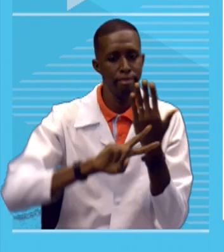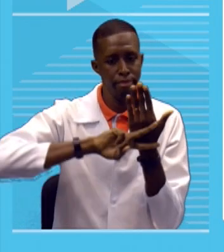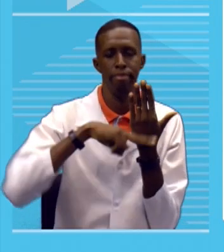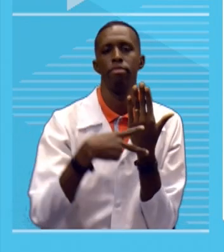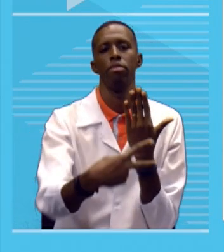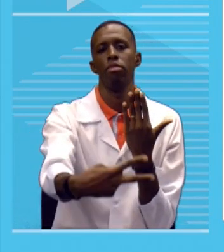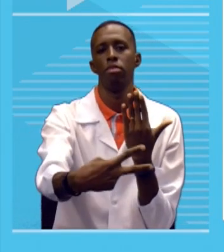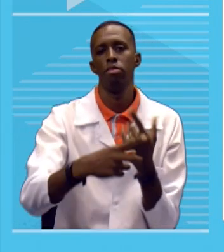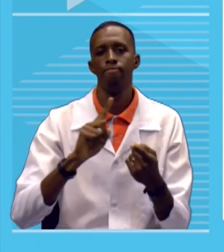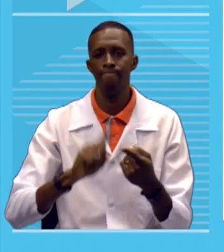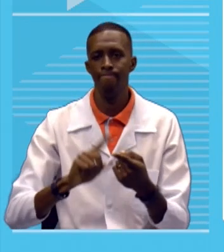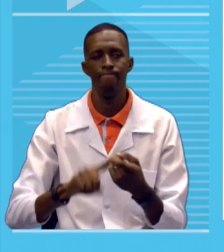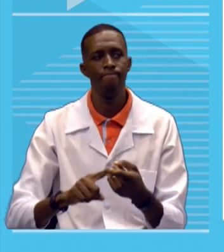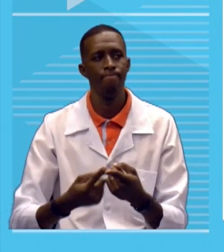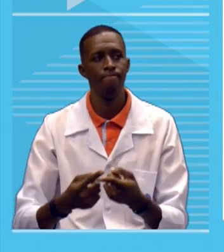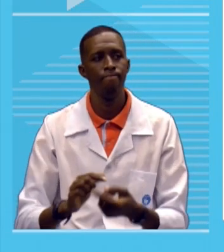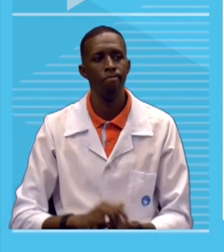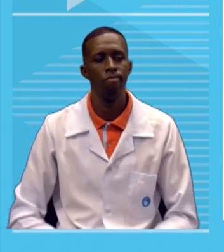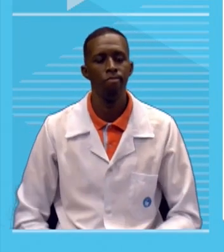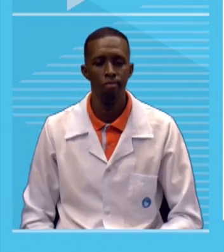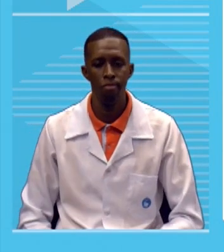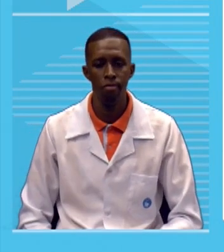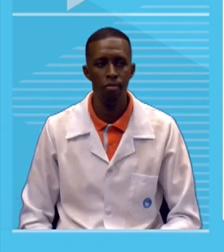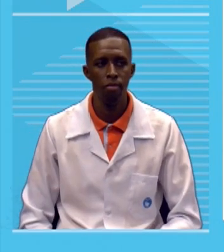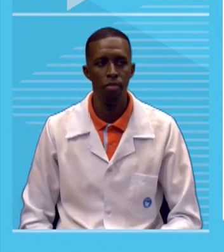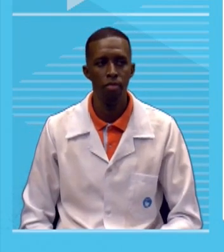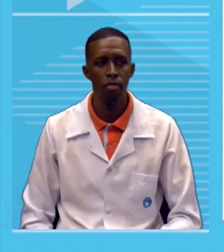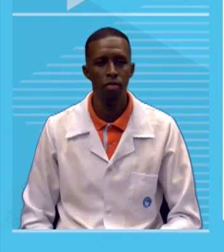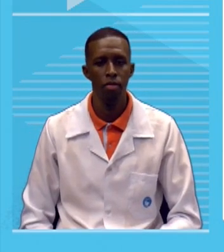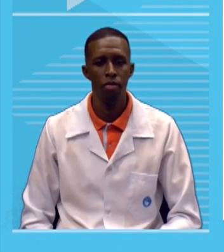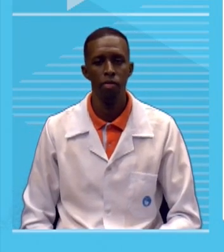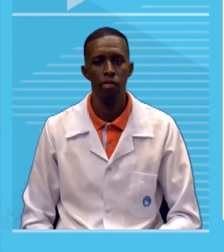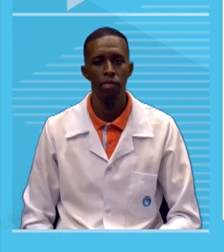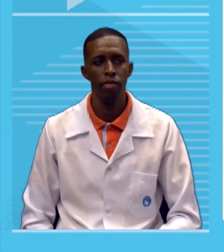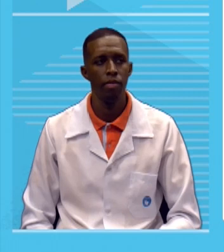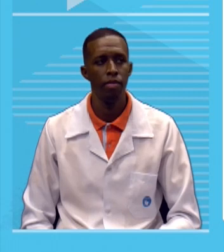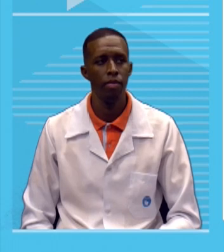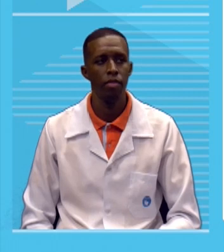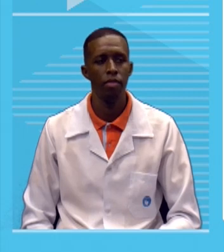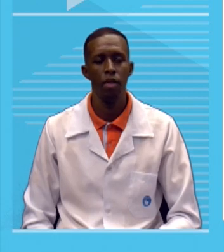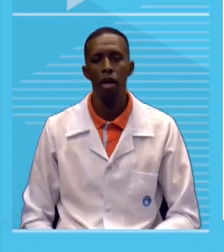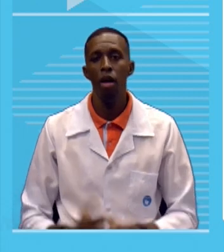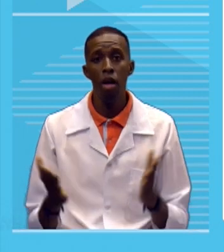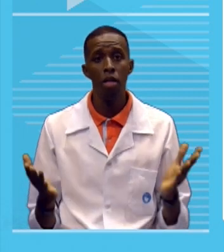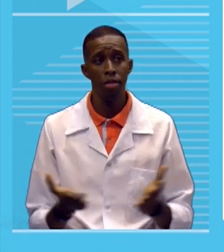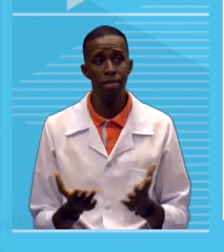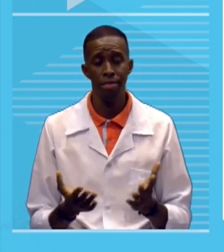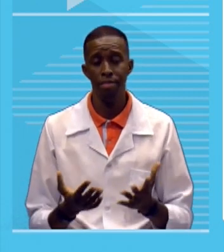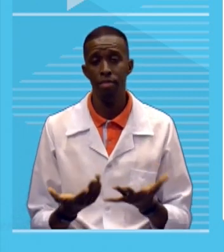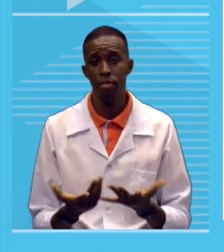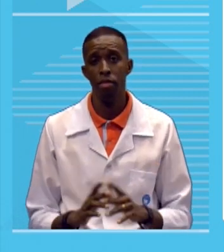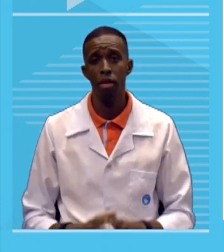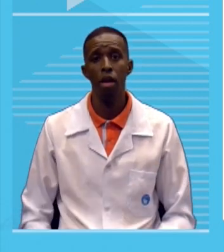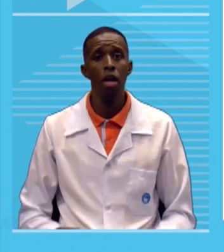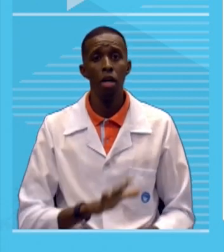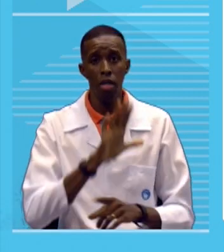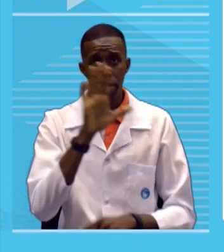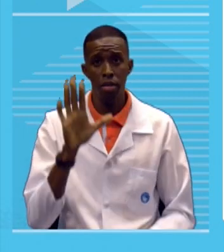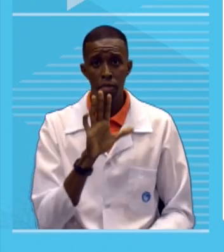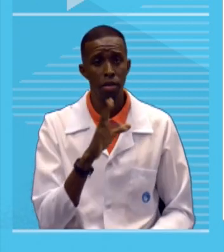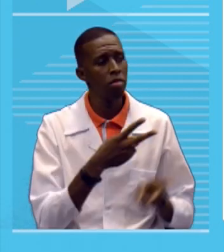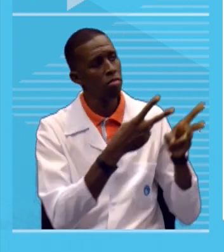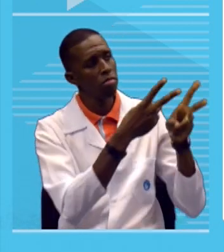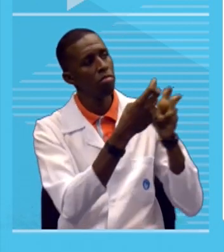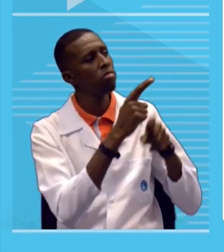urbana. Bom, agora vamos analisar aqui os principais problemas urbanos, né, que existem no Brasil. Então,